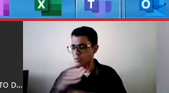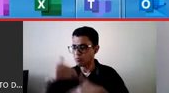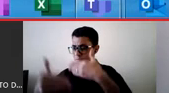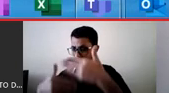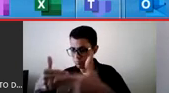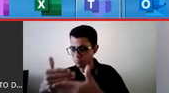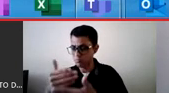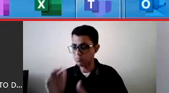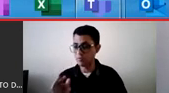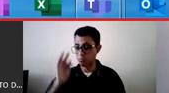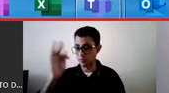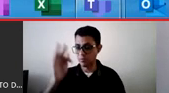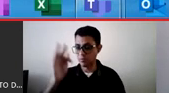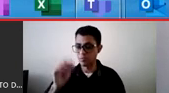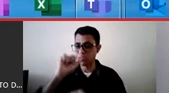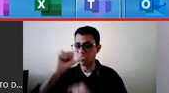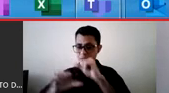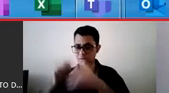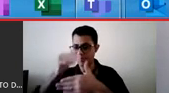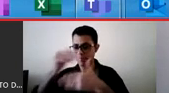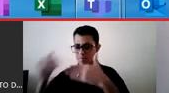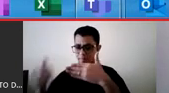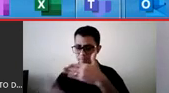frente. Pode passar, Alexandra.